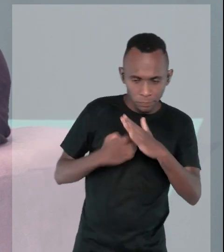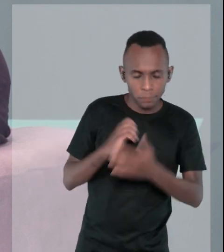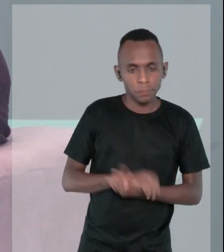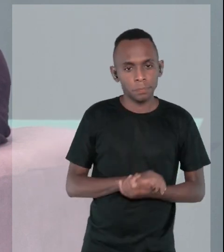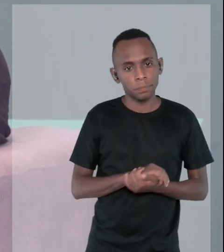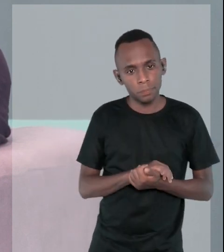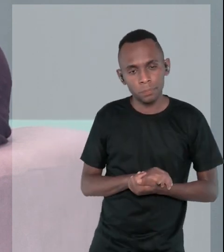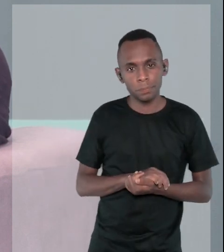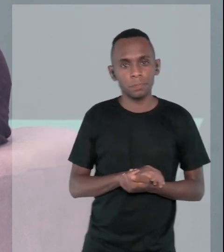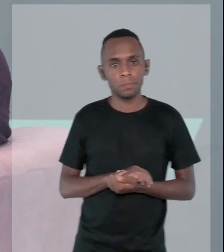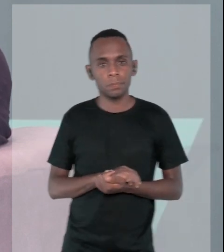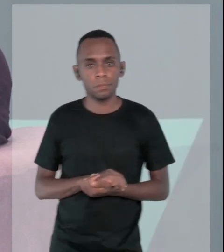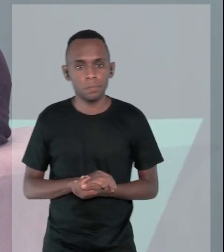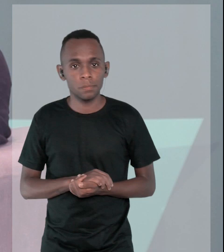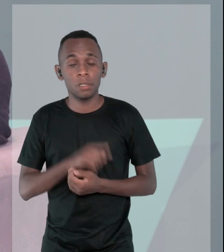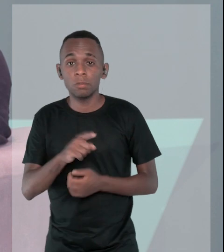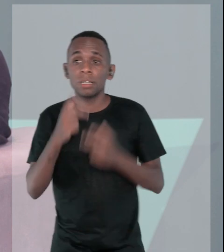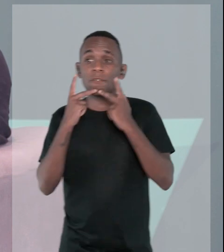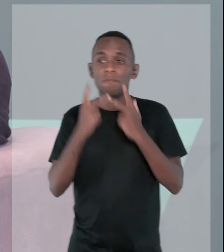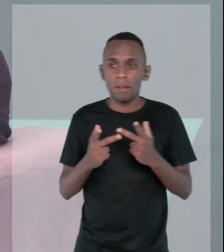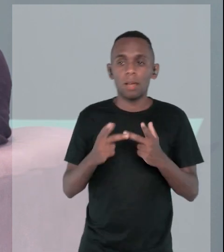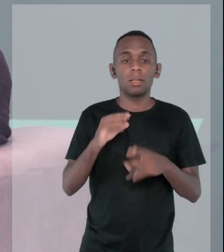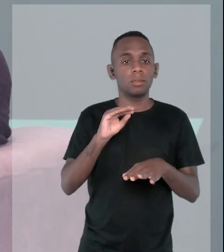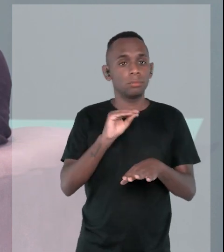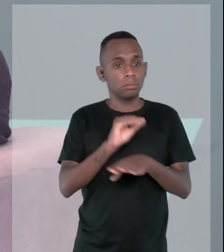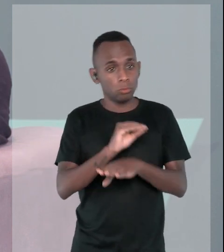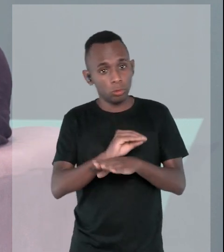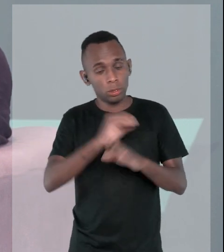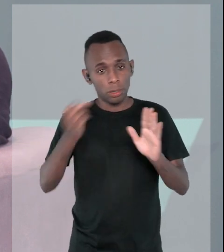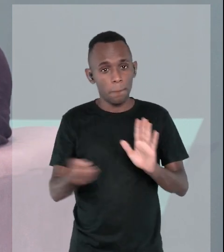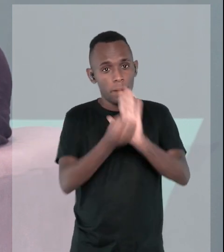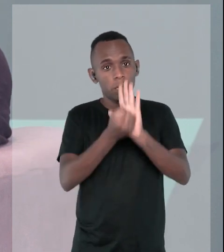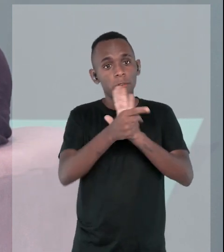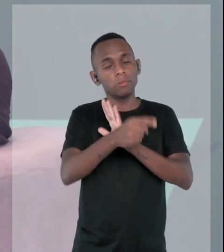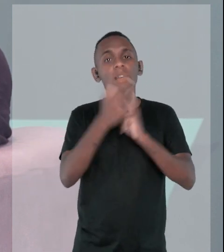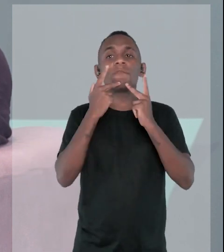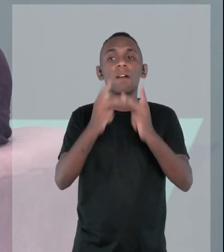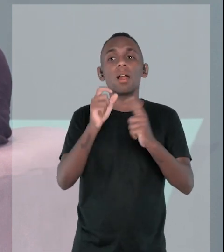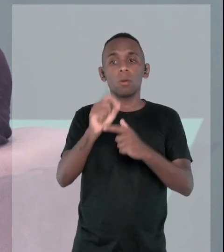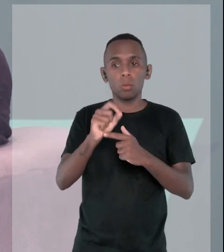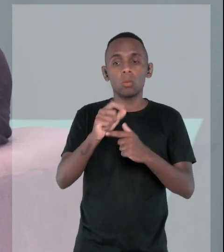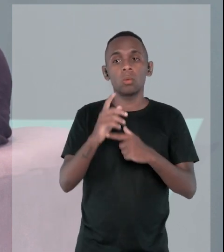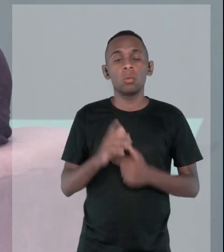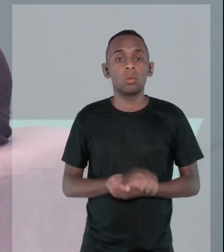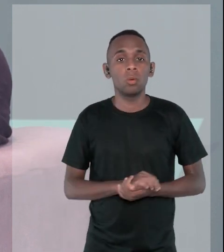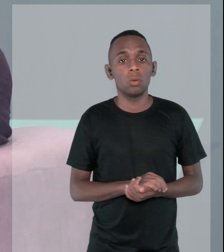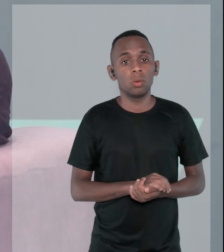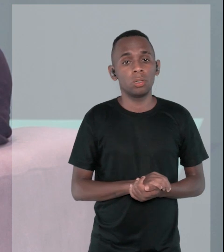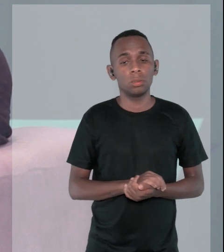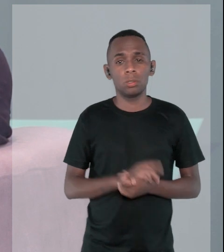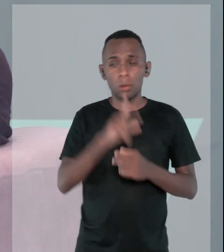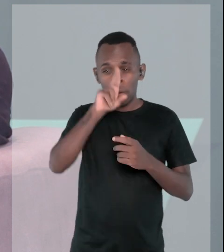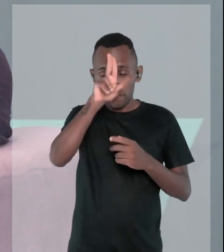vida das pessoas. Quando você fala em proteção de marca, você diz que os vetores